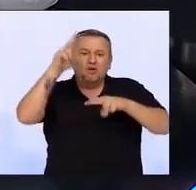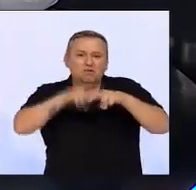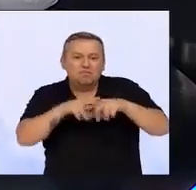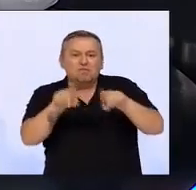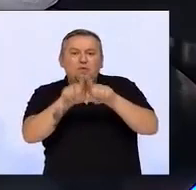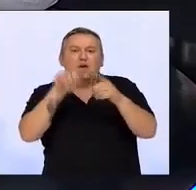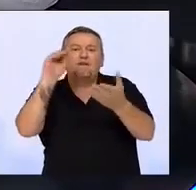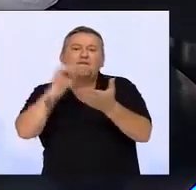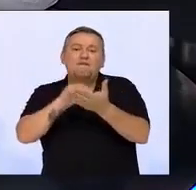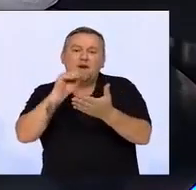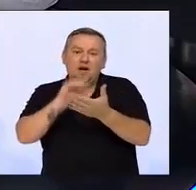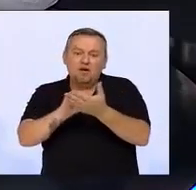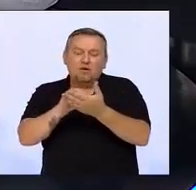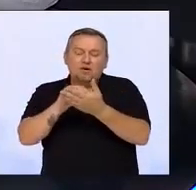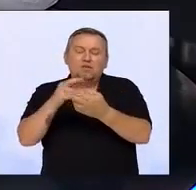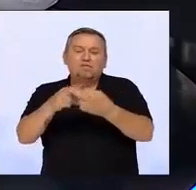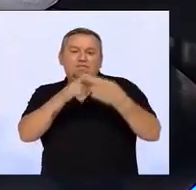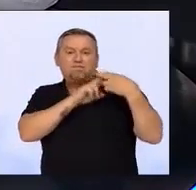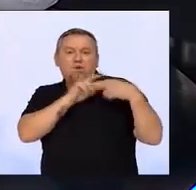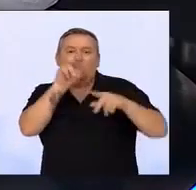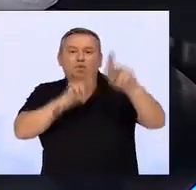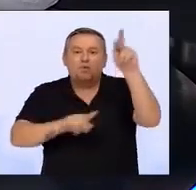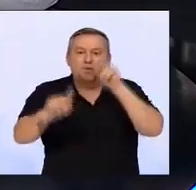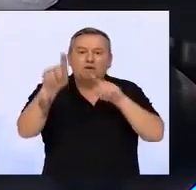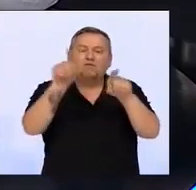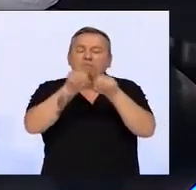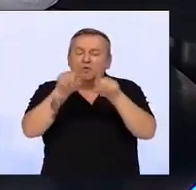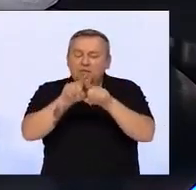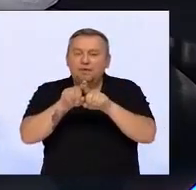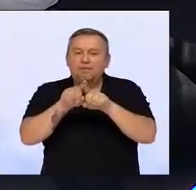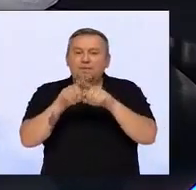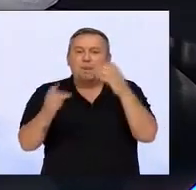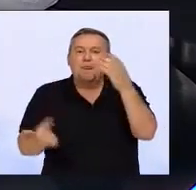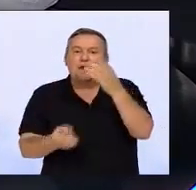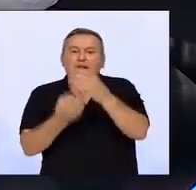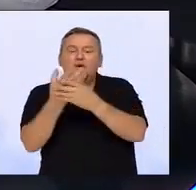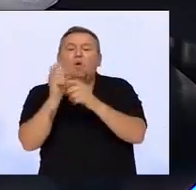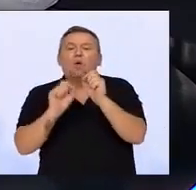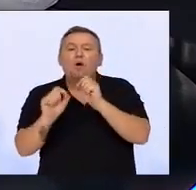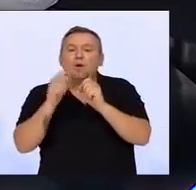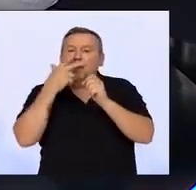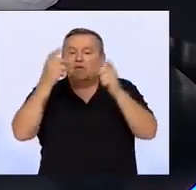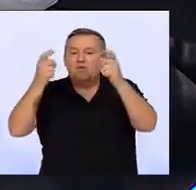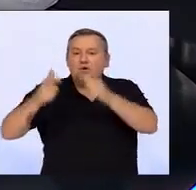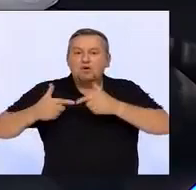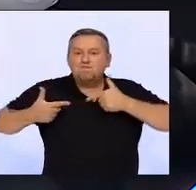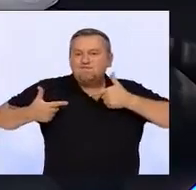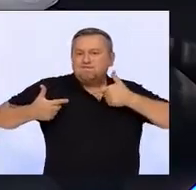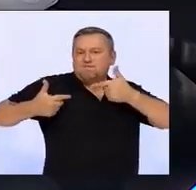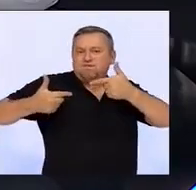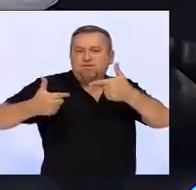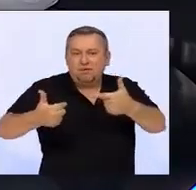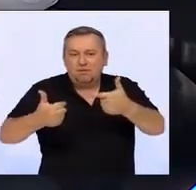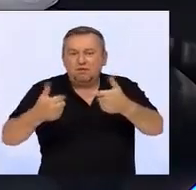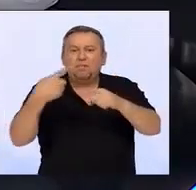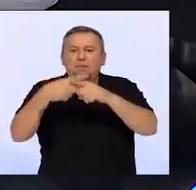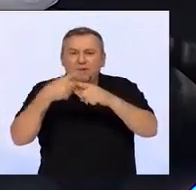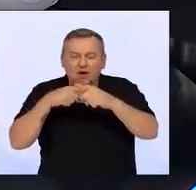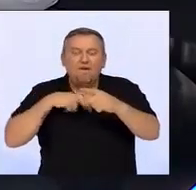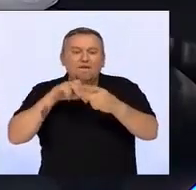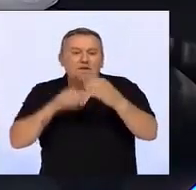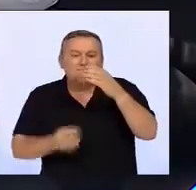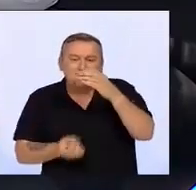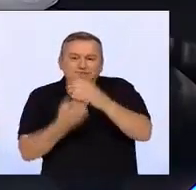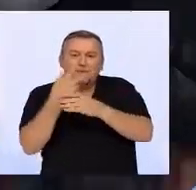irresponsabilidade populista, irresponsável, causando uma recessão, criou um ambiente de guerra. Essa guerra foi plantada por